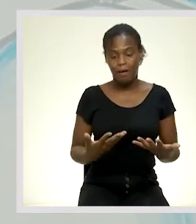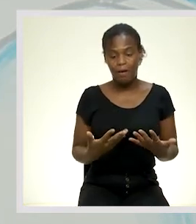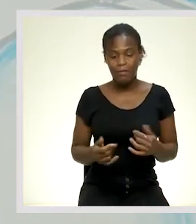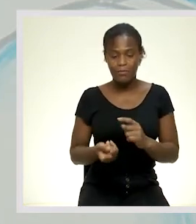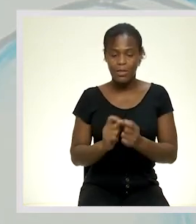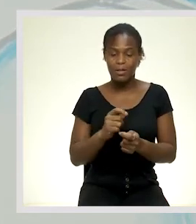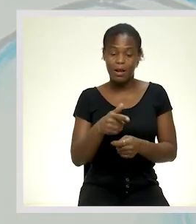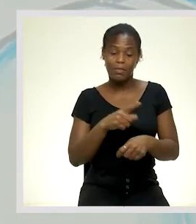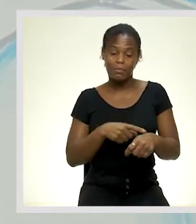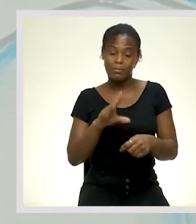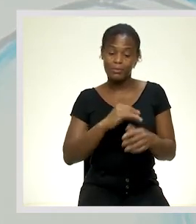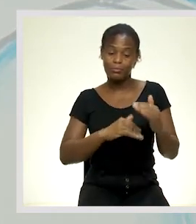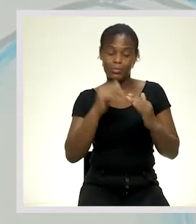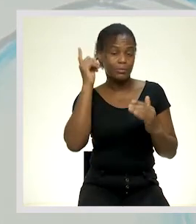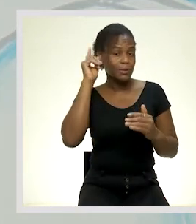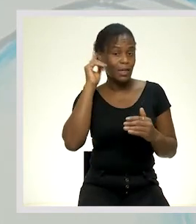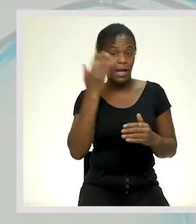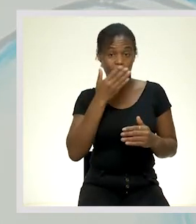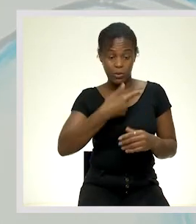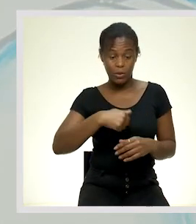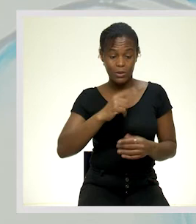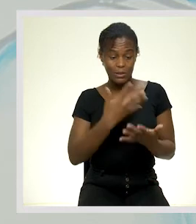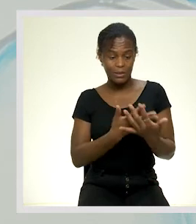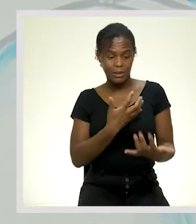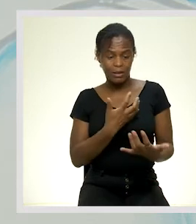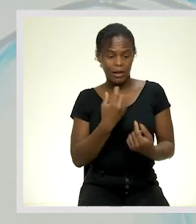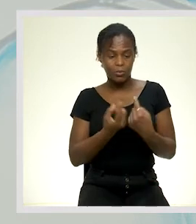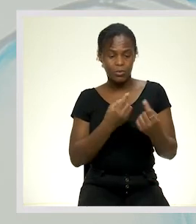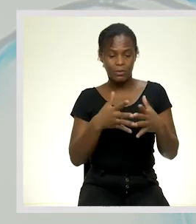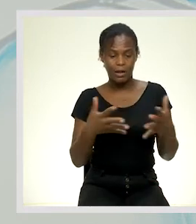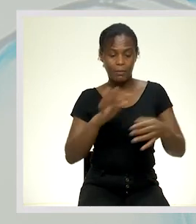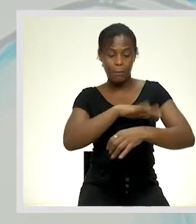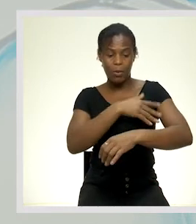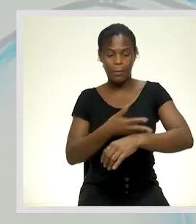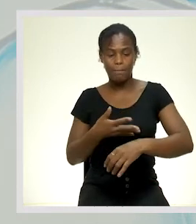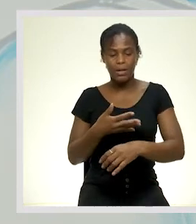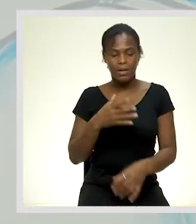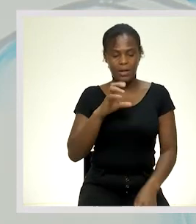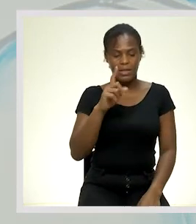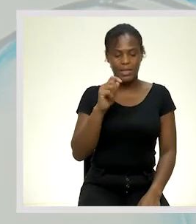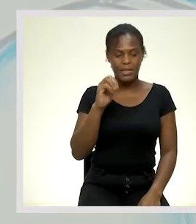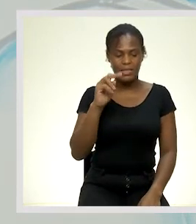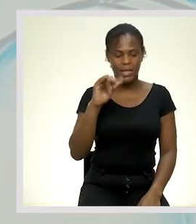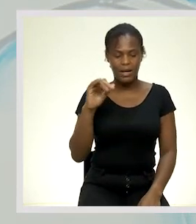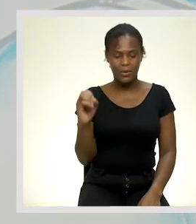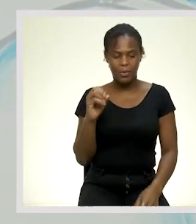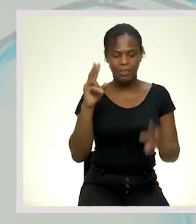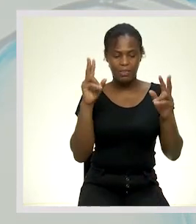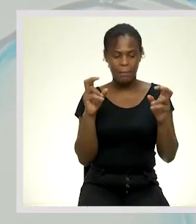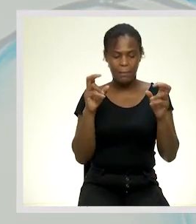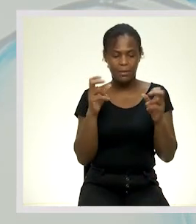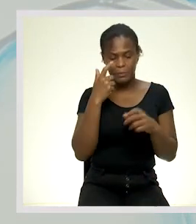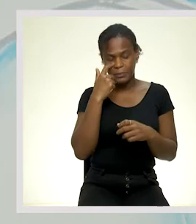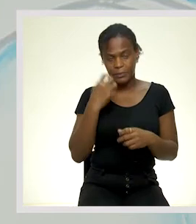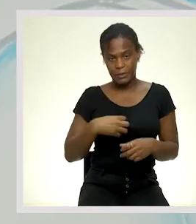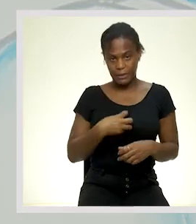Agora vamos passar ao momento alto da nossa aula, onde vamos destacar um dos grandes poemas de Cesáreo Verde, intitulado